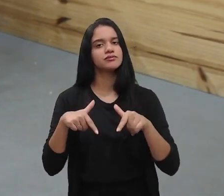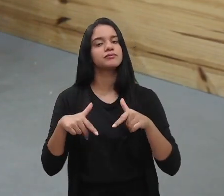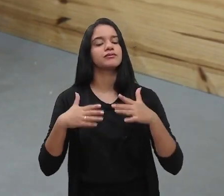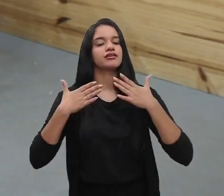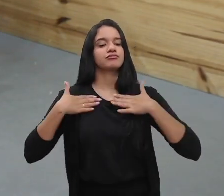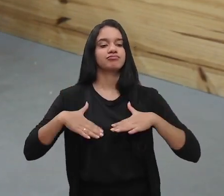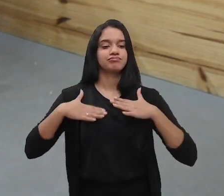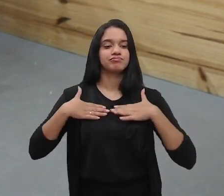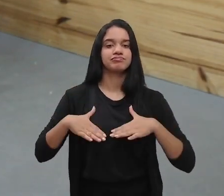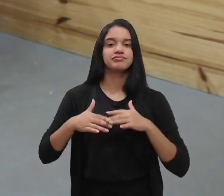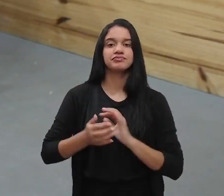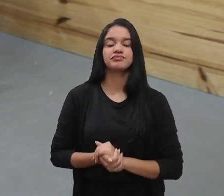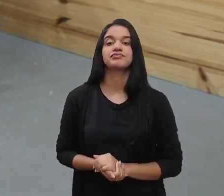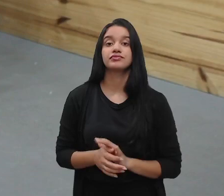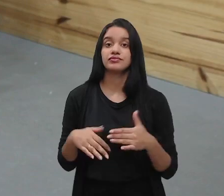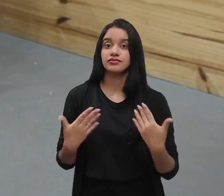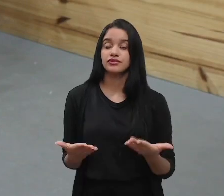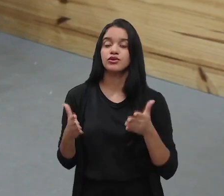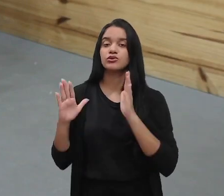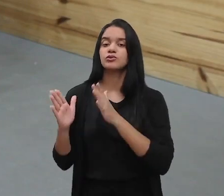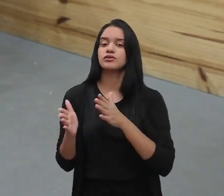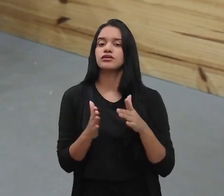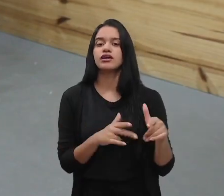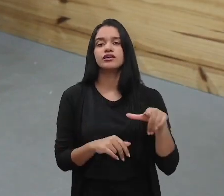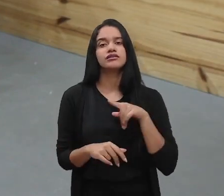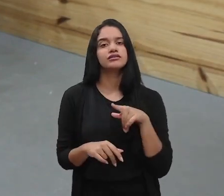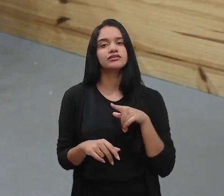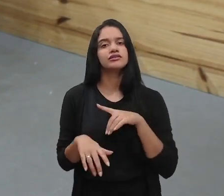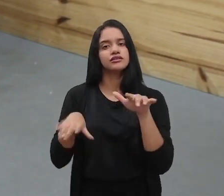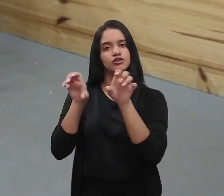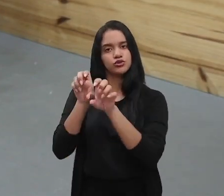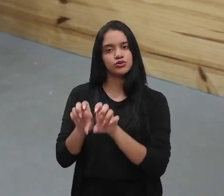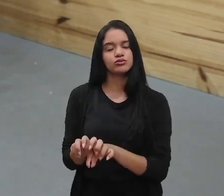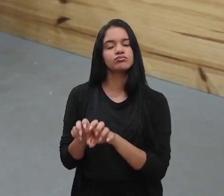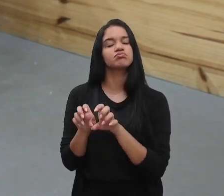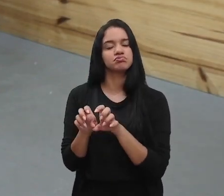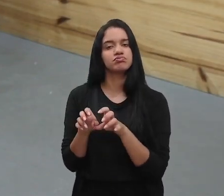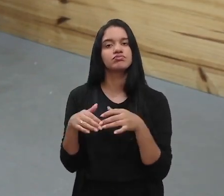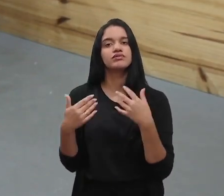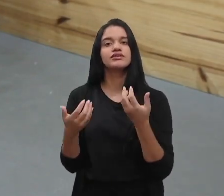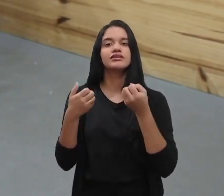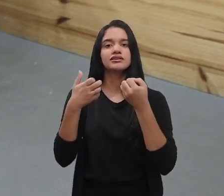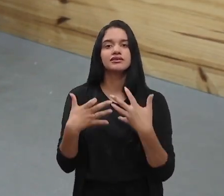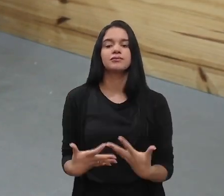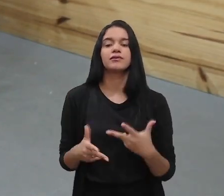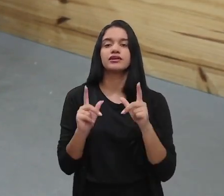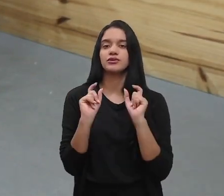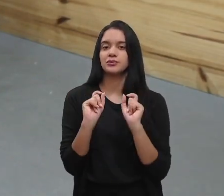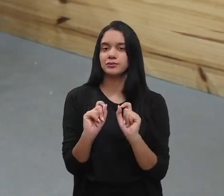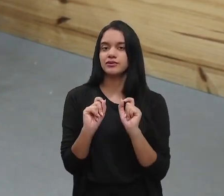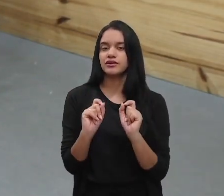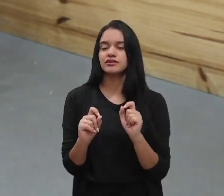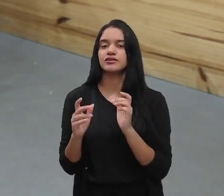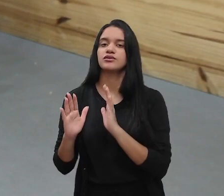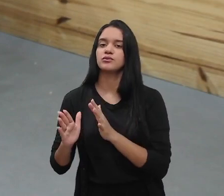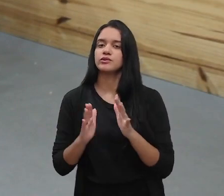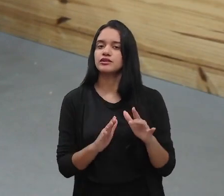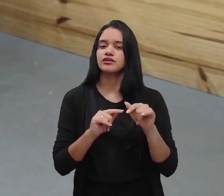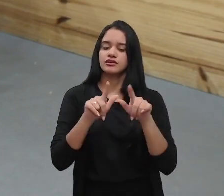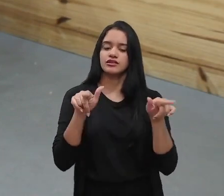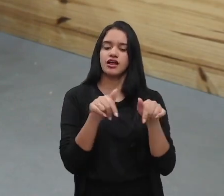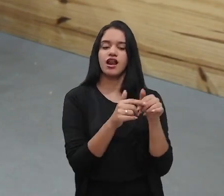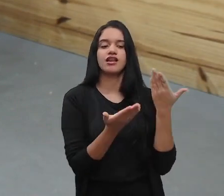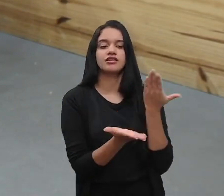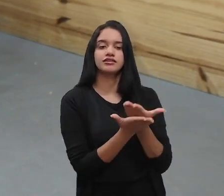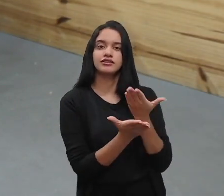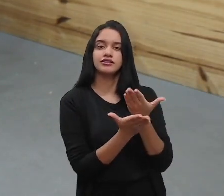tranquilamente. E esse processo ele tem que ser muito bem estruturado. E a gente fala justamente referente a esses processos em sala de aula, quando a gente está